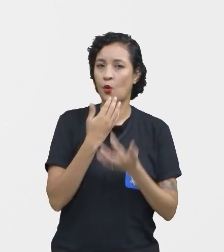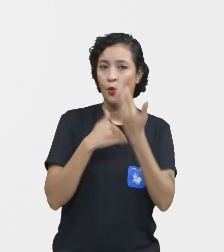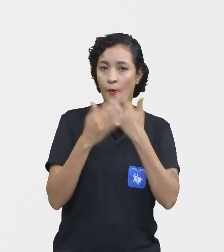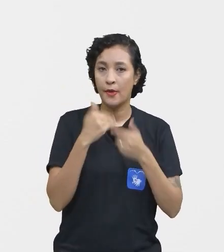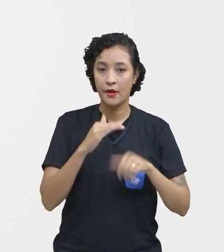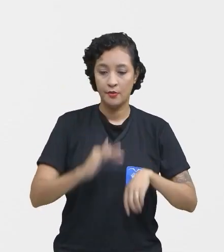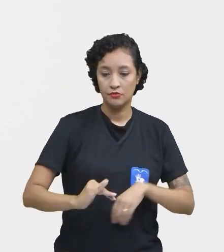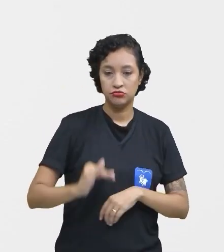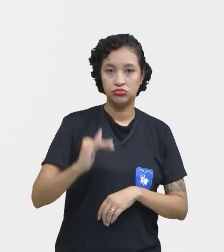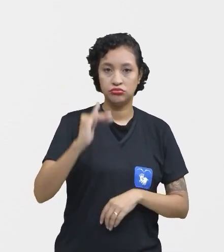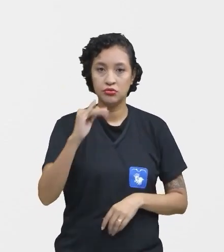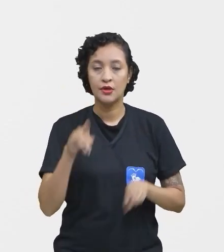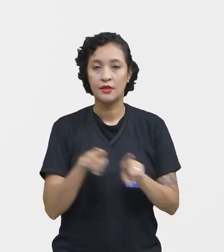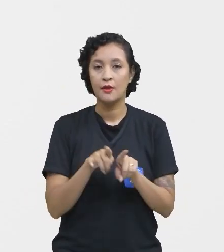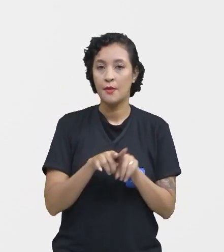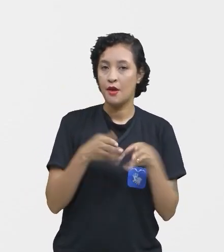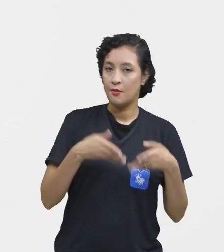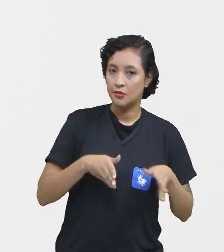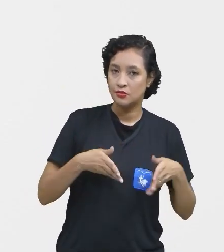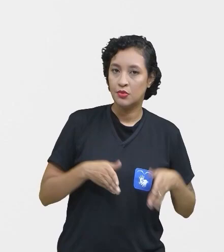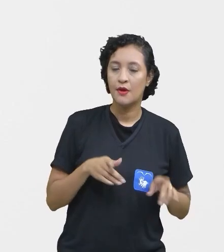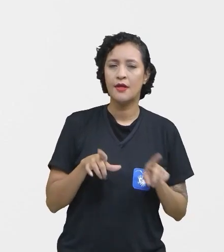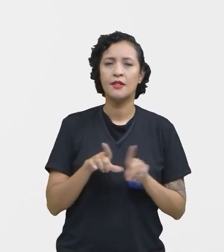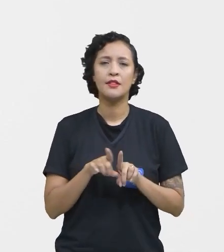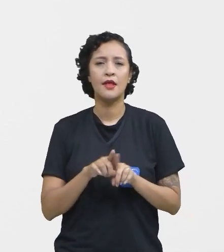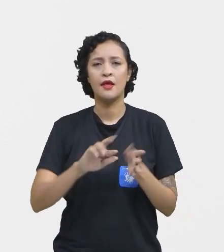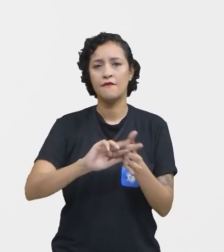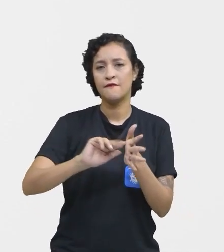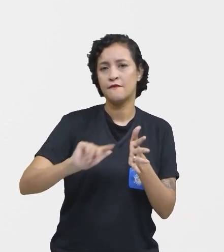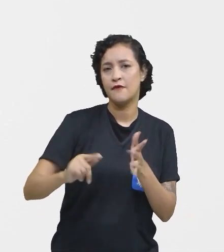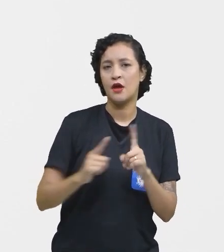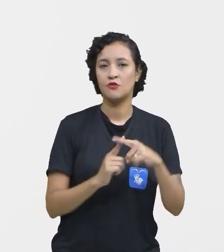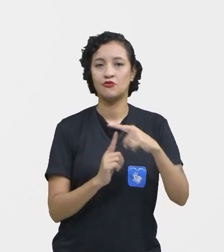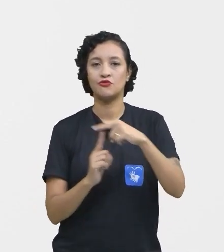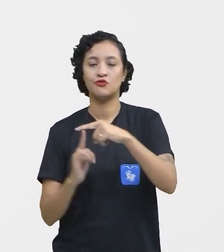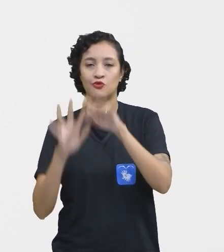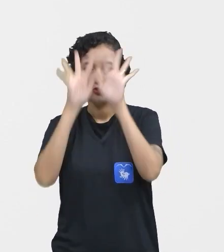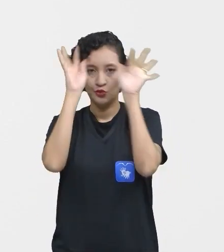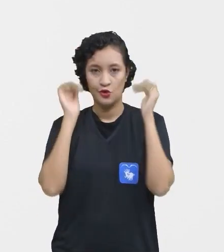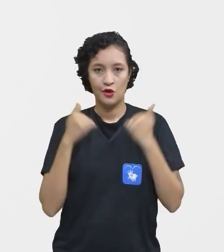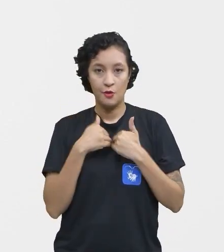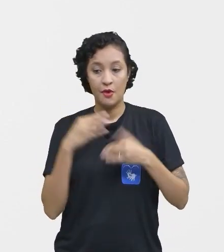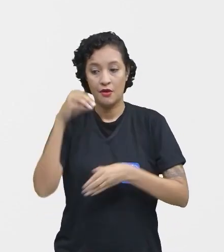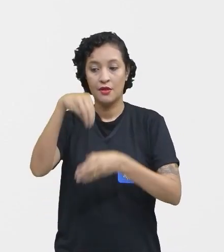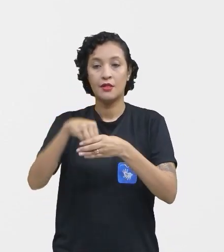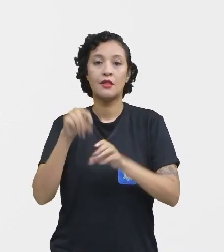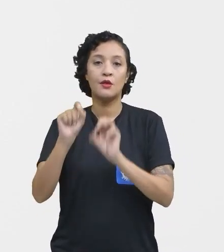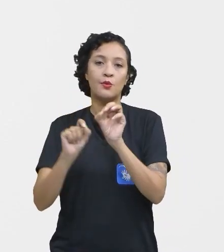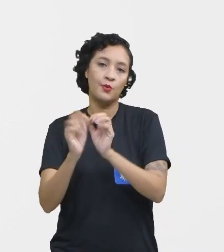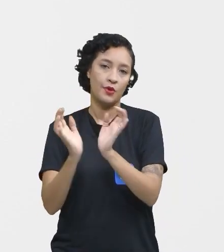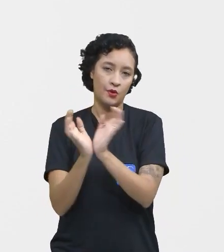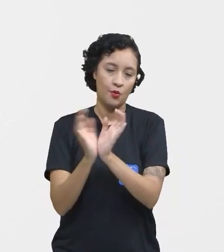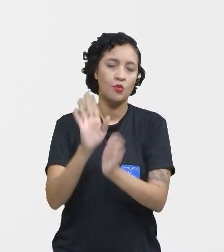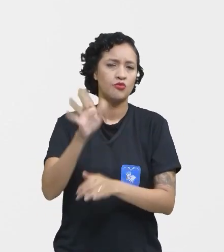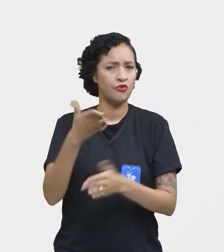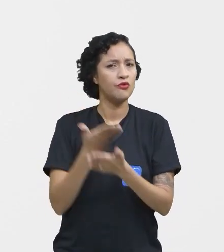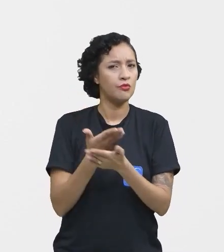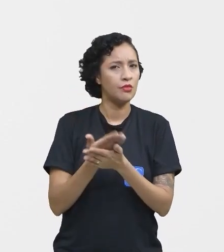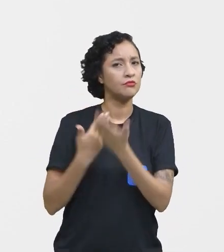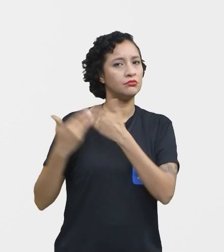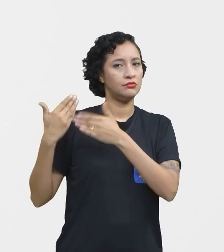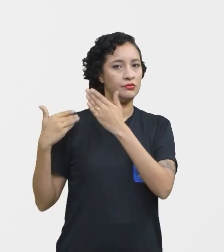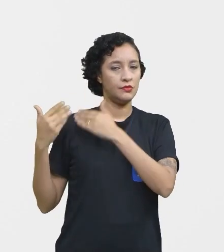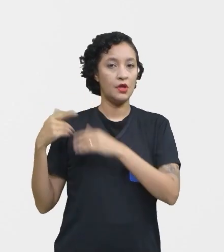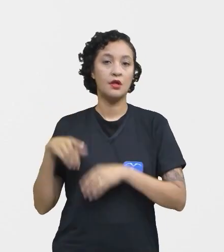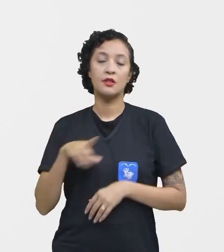carnívoros, herbívoros e onívoros, e todos eles fazem parte de uma cadeia alimentar, como nós já vimos em outras aulas. Mas além da